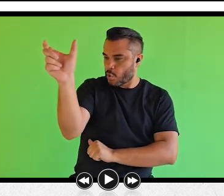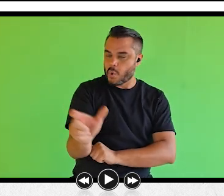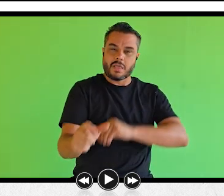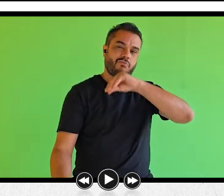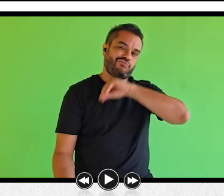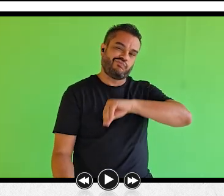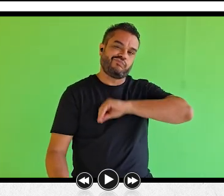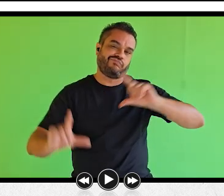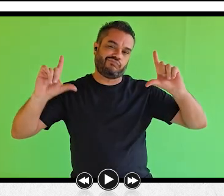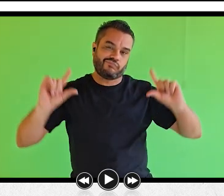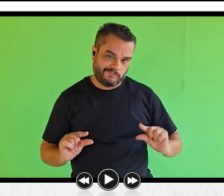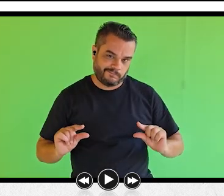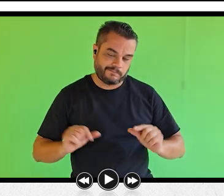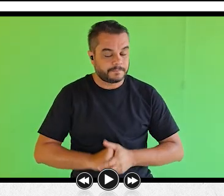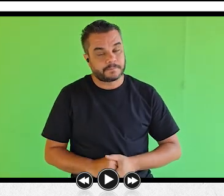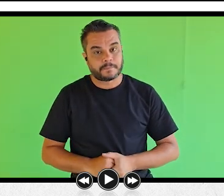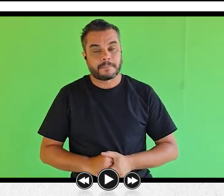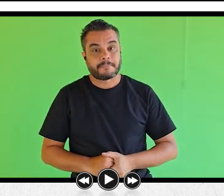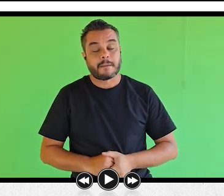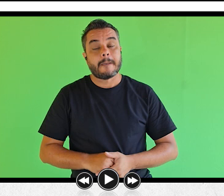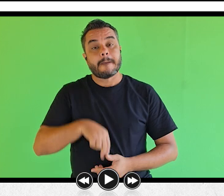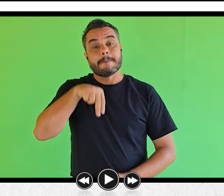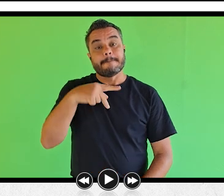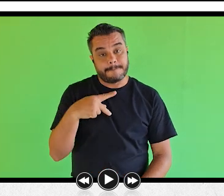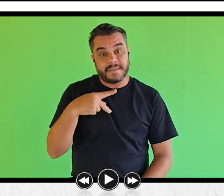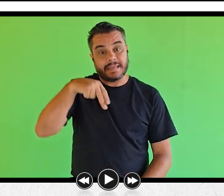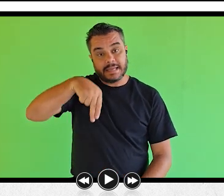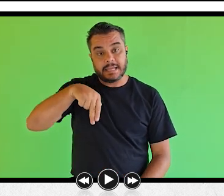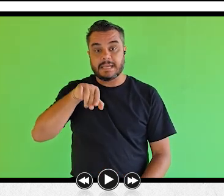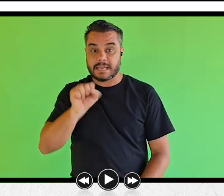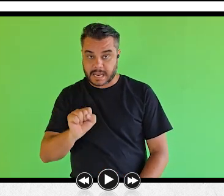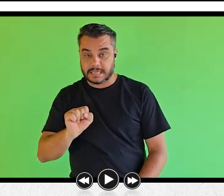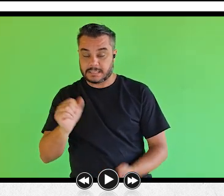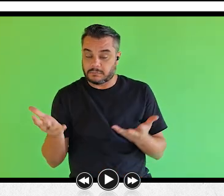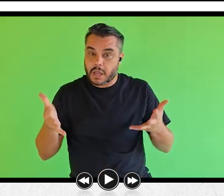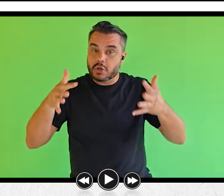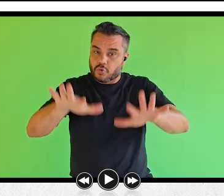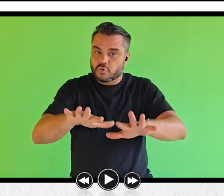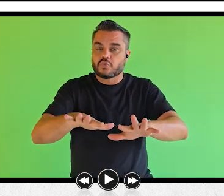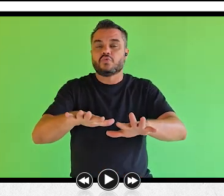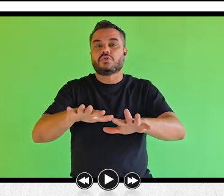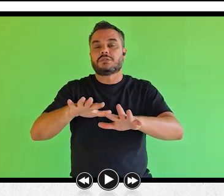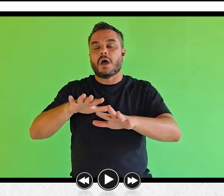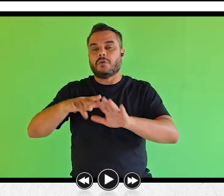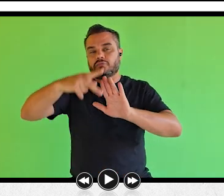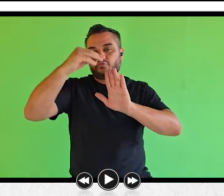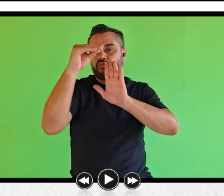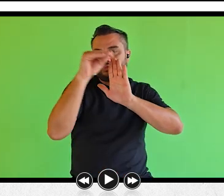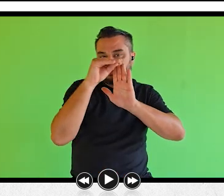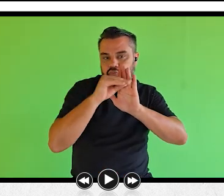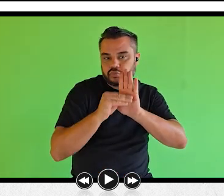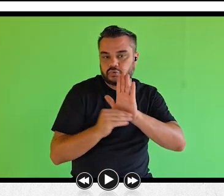também estabelece a inclusão nos planos municipais, programas e ações para a participação dos grupos interessados,